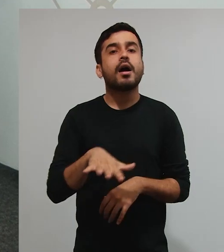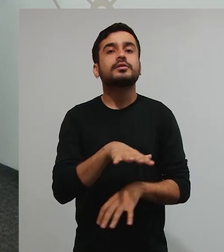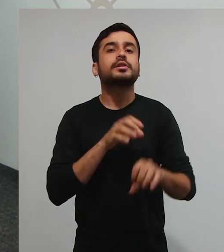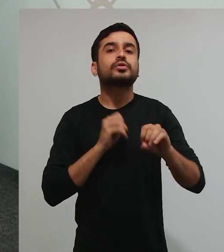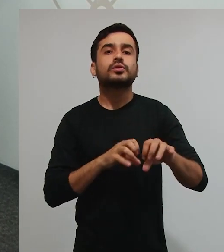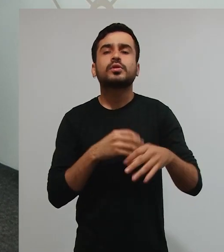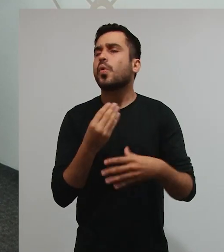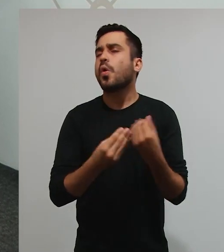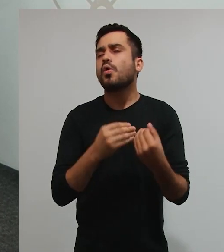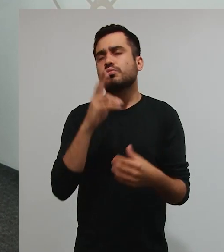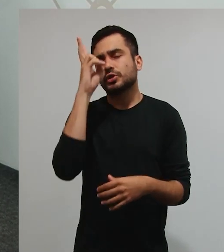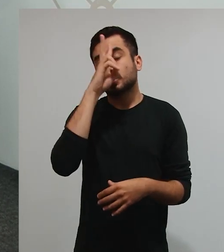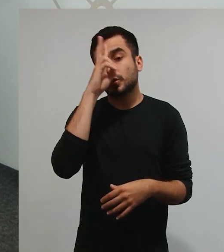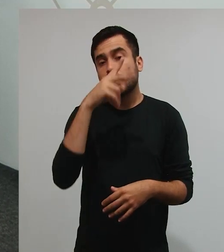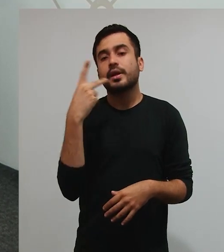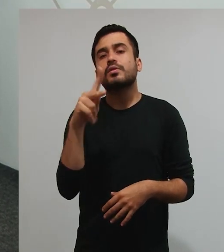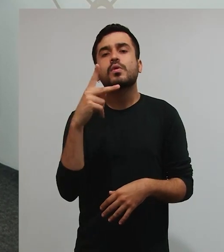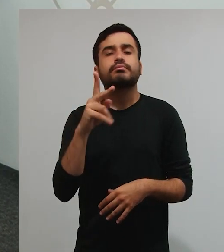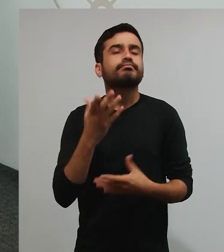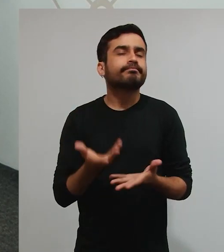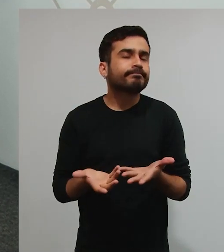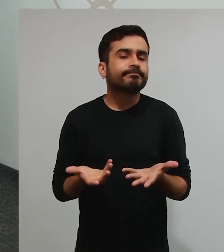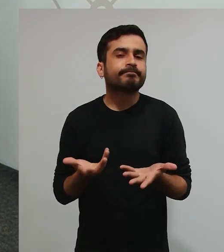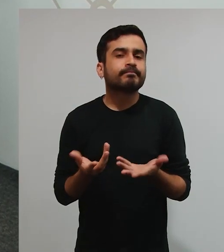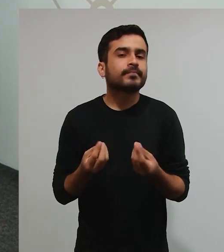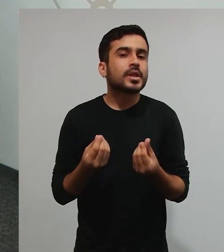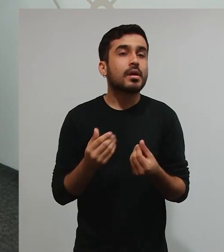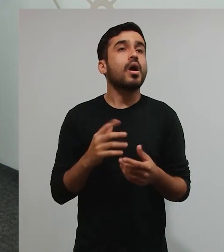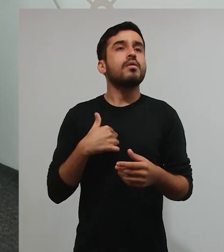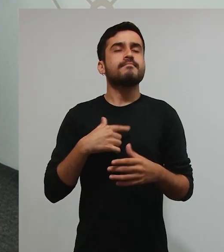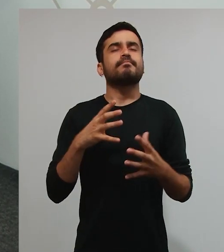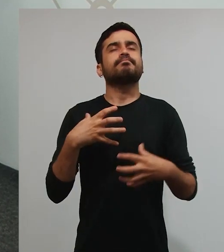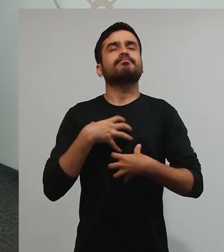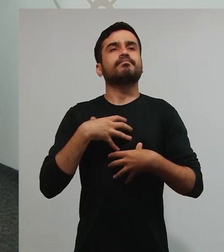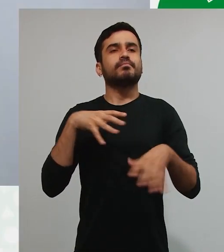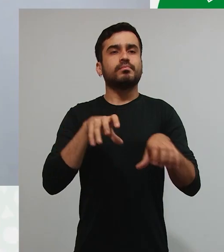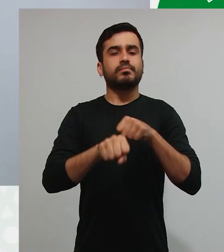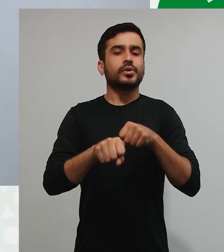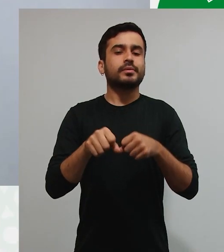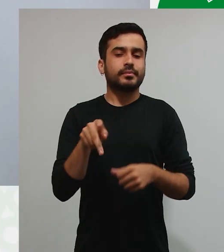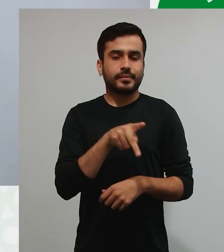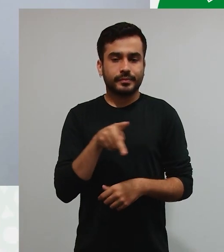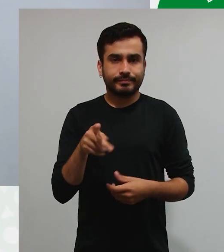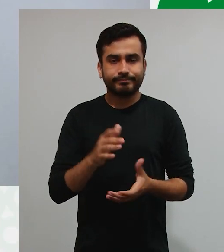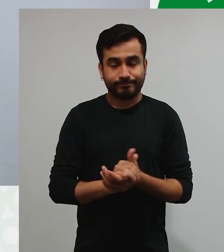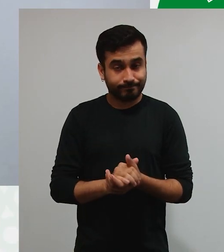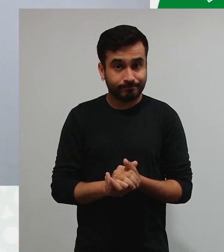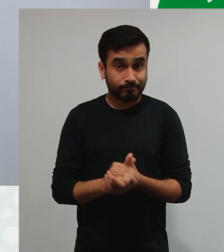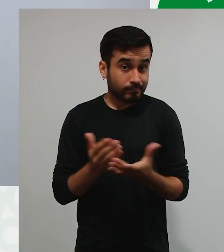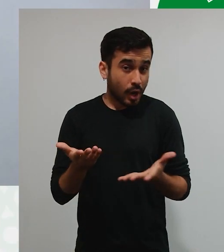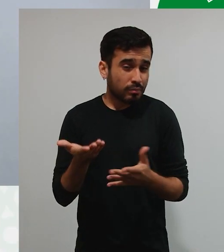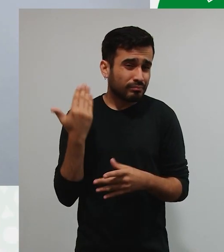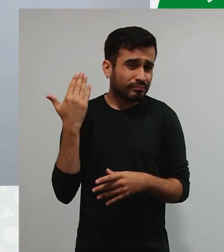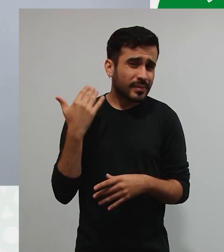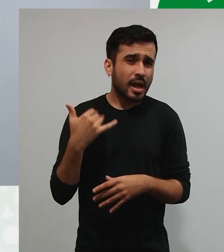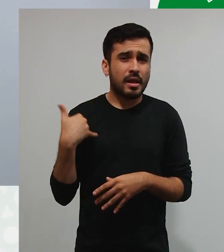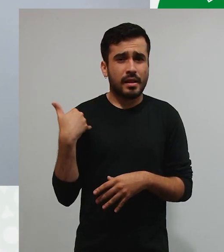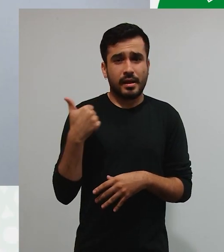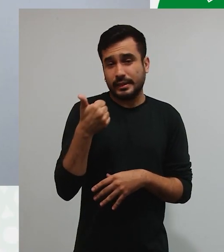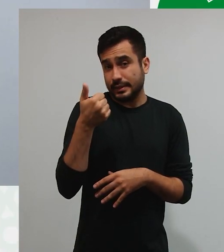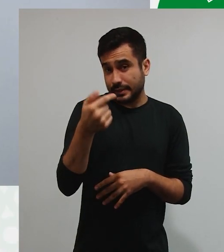amor. Como ato de amor, quando que o seu coração foi chamado, quando que você foi chamada a ser professora,